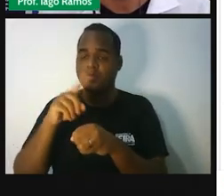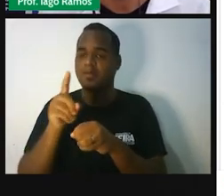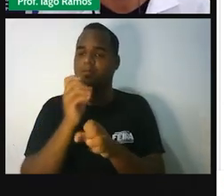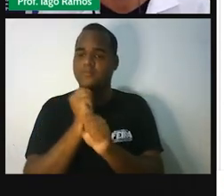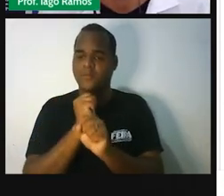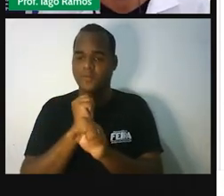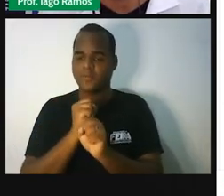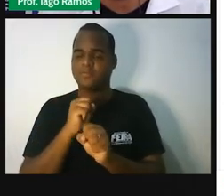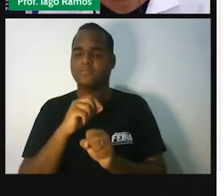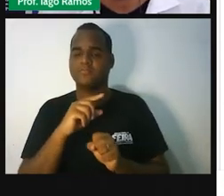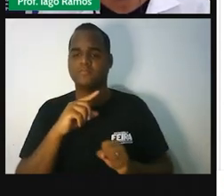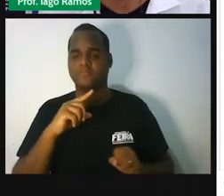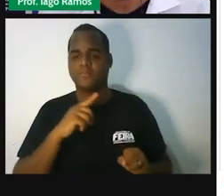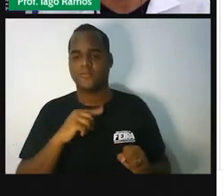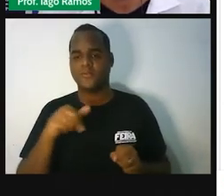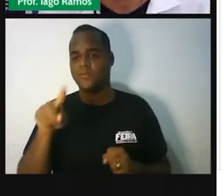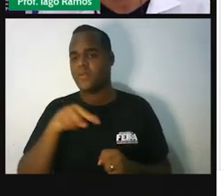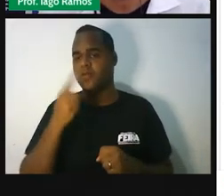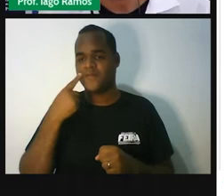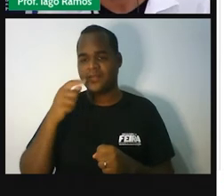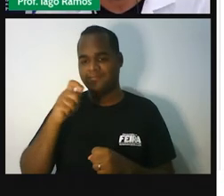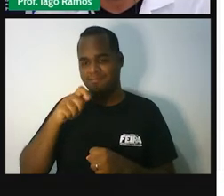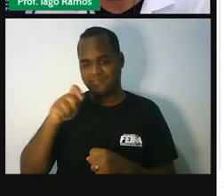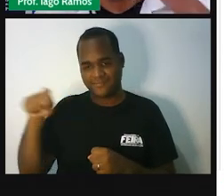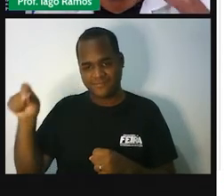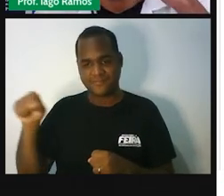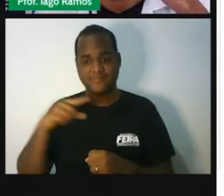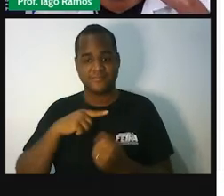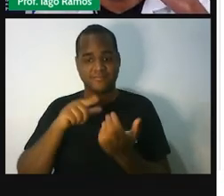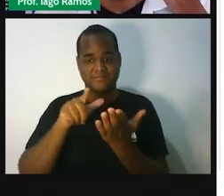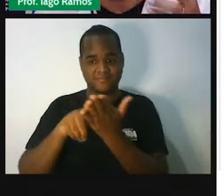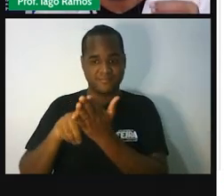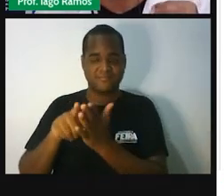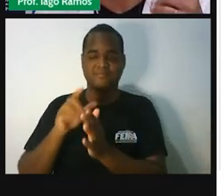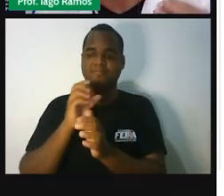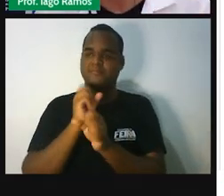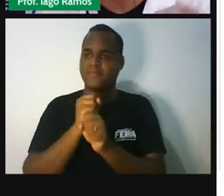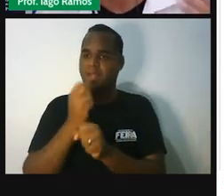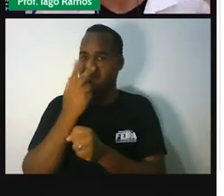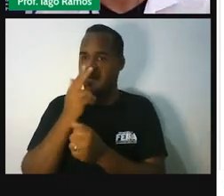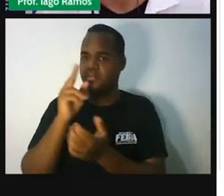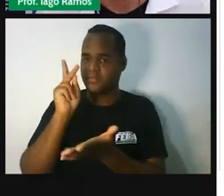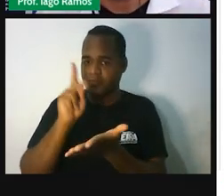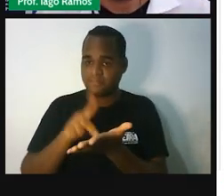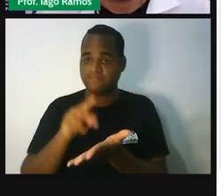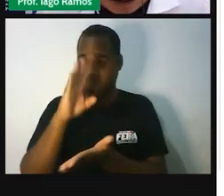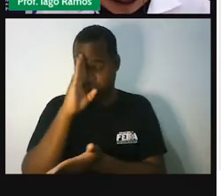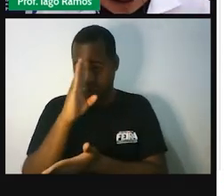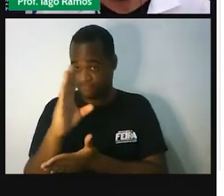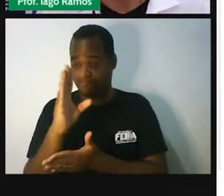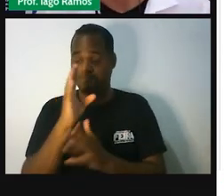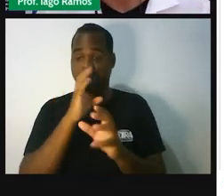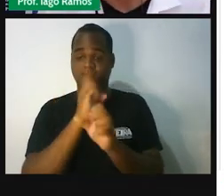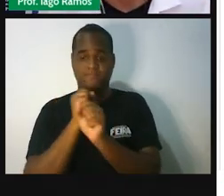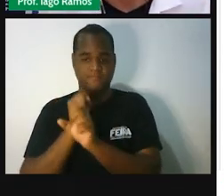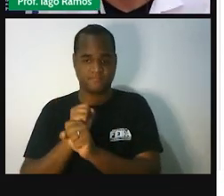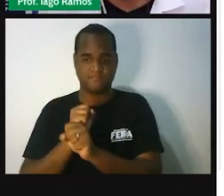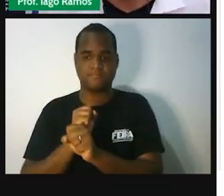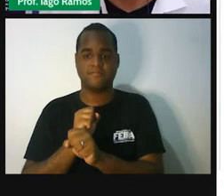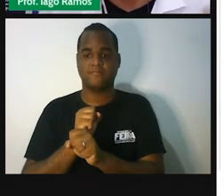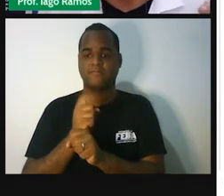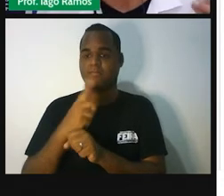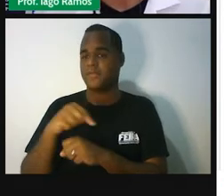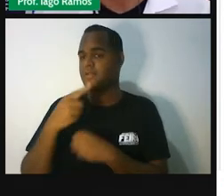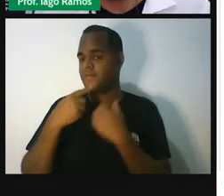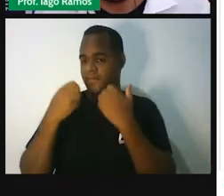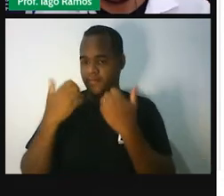né, que a gente está escrevendo, a continha, que na verdade é o princípio fundamental da contagem, é ele que nos